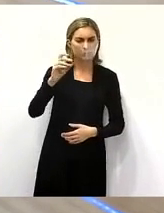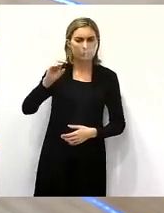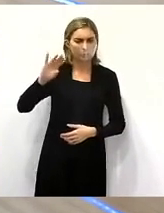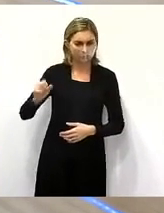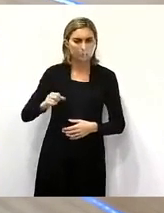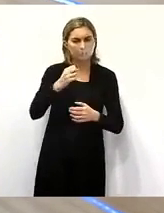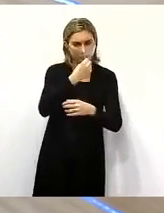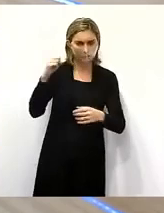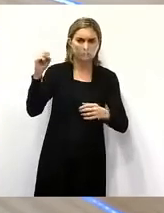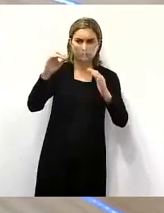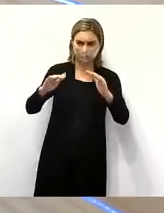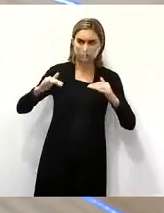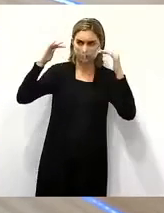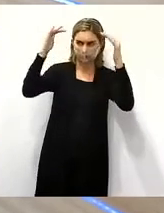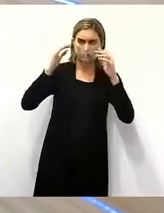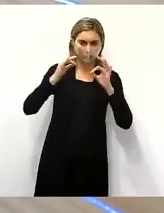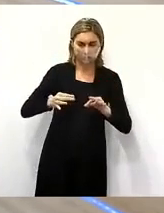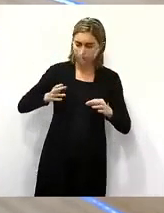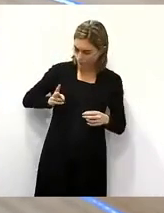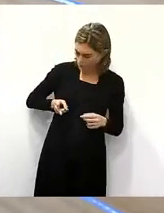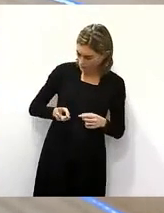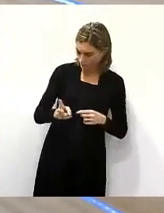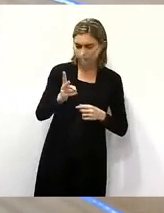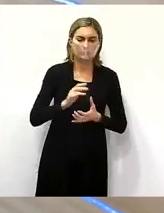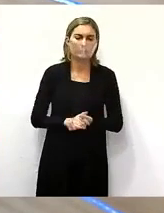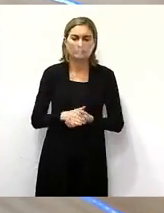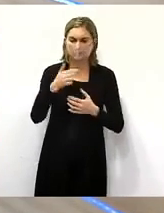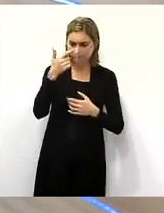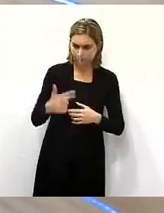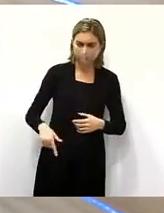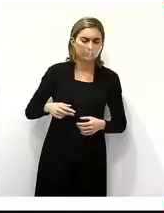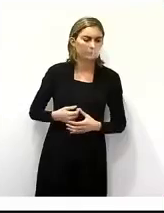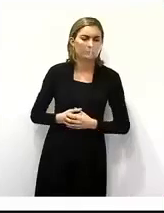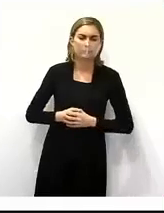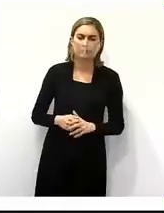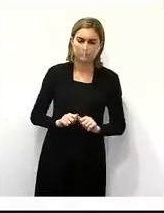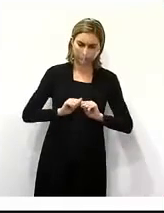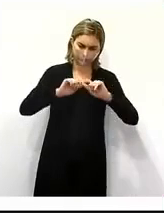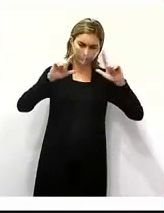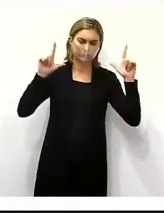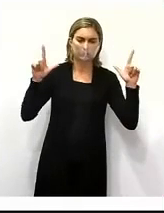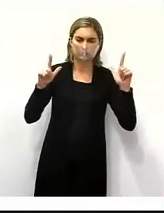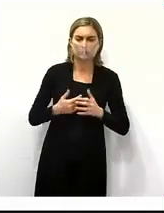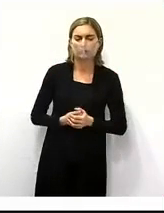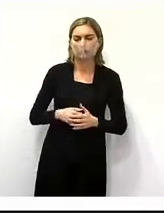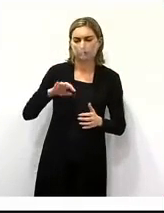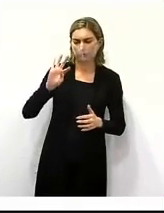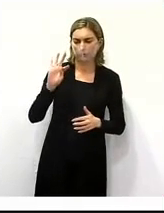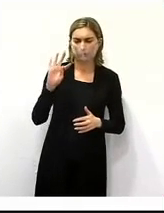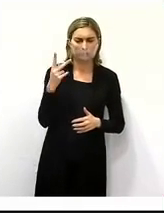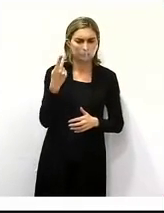absolutismo. Tá certo? Vamos adiante. Mais uma questão aí na sua tela. Thomas